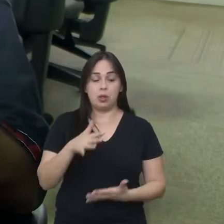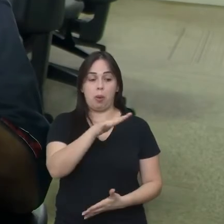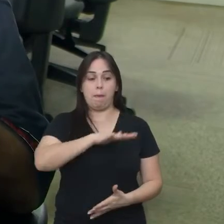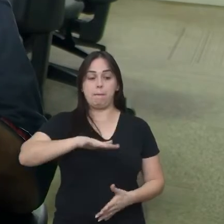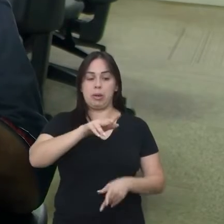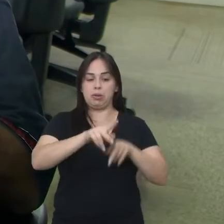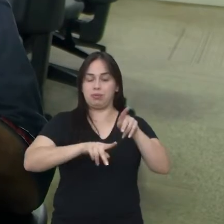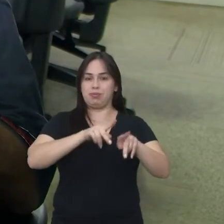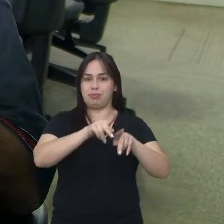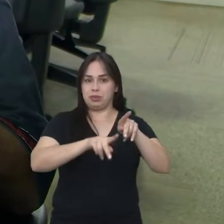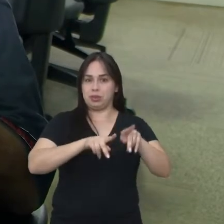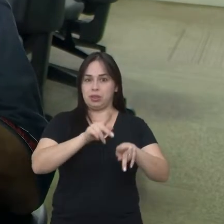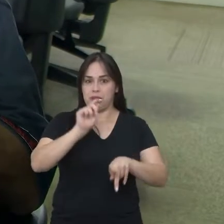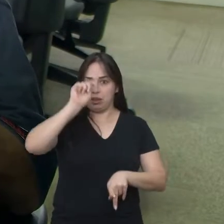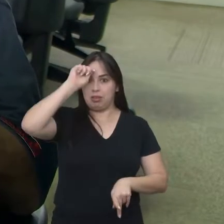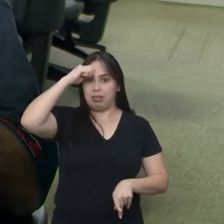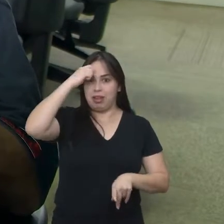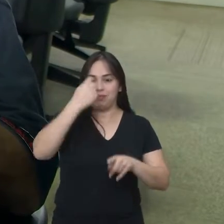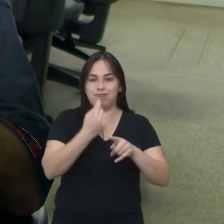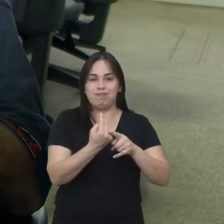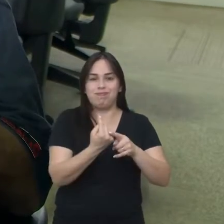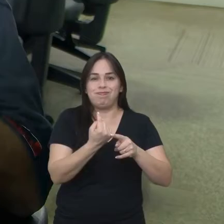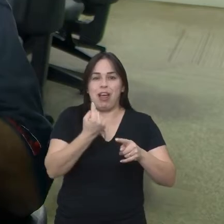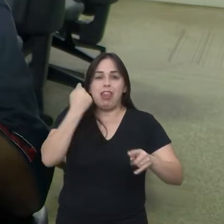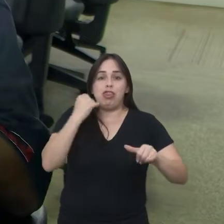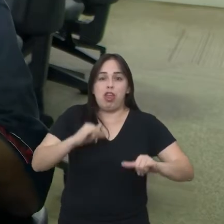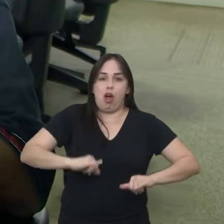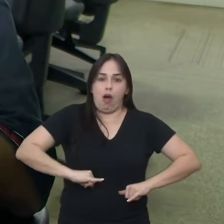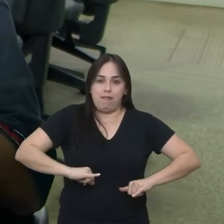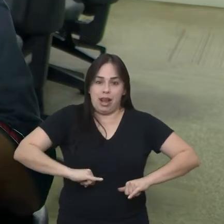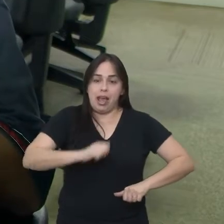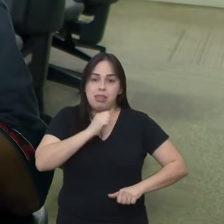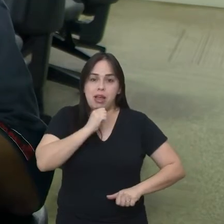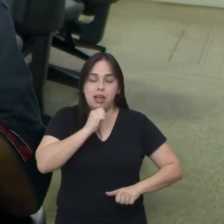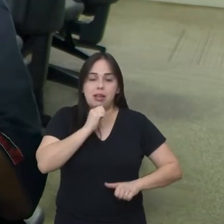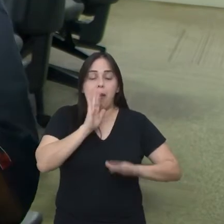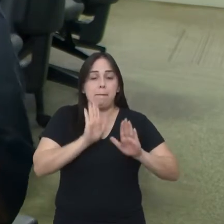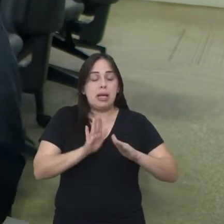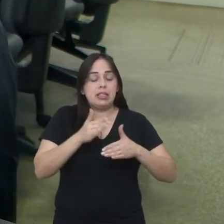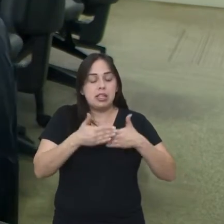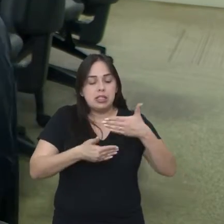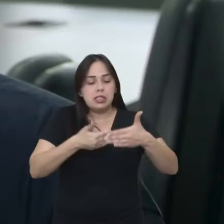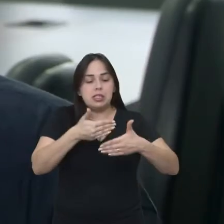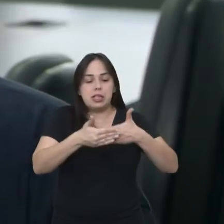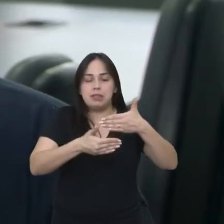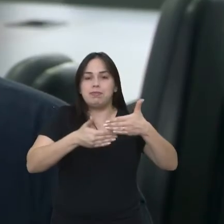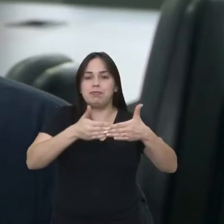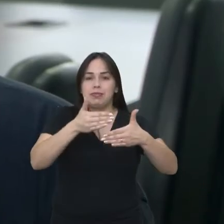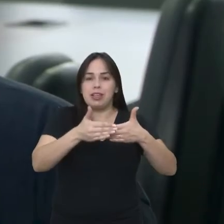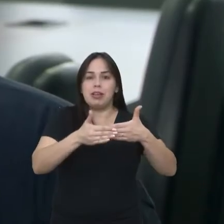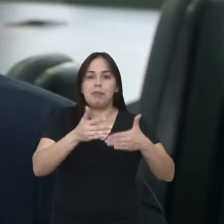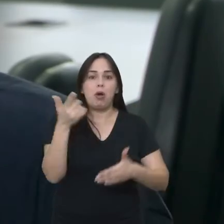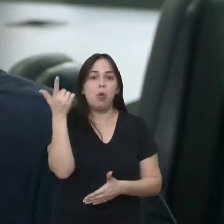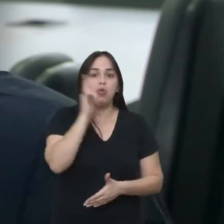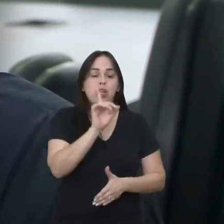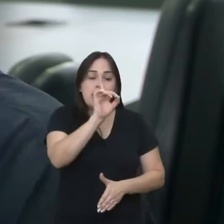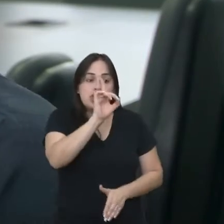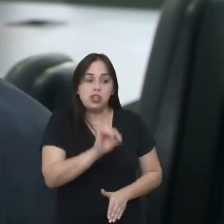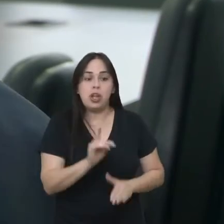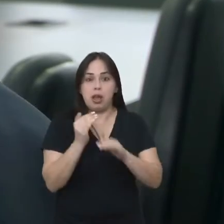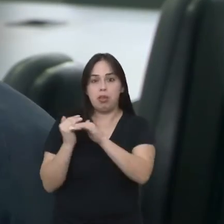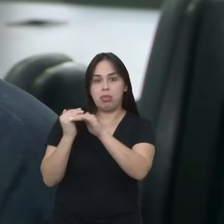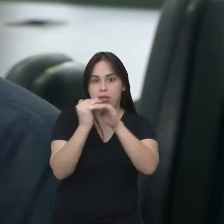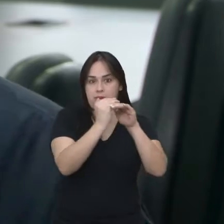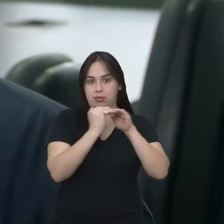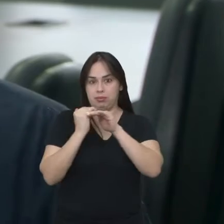que a população negra viveu um retrocesso nos últimos anos e que ainda será necessário muito tempo para a recuperação de direitos e